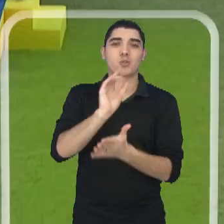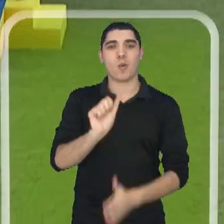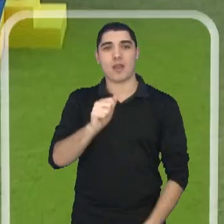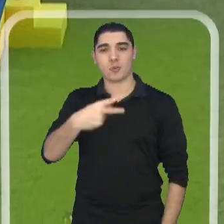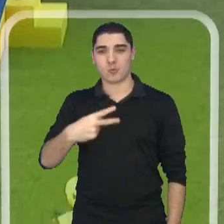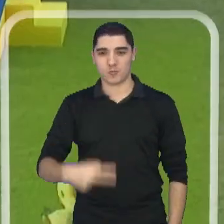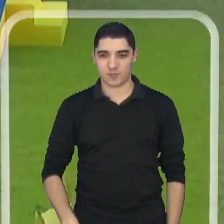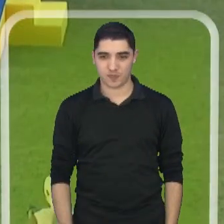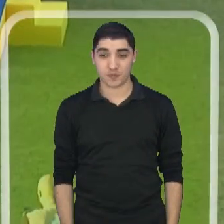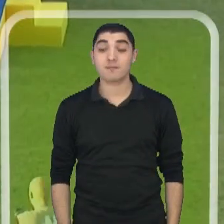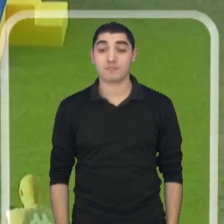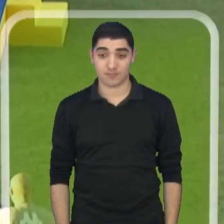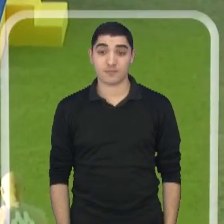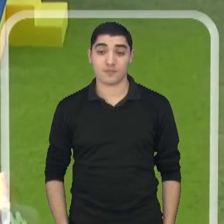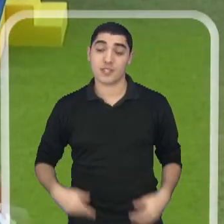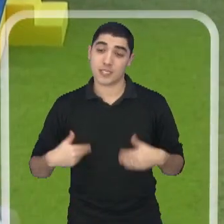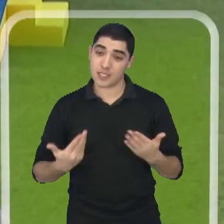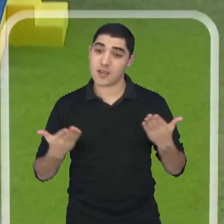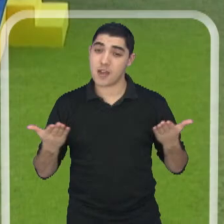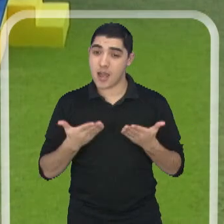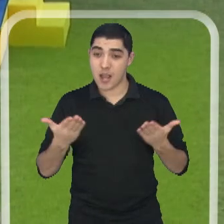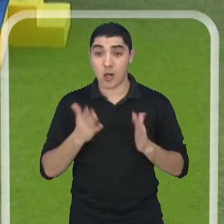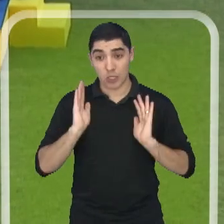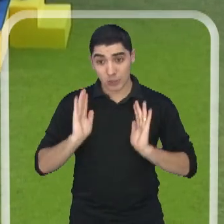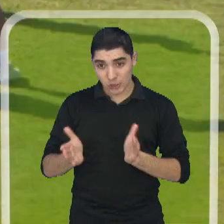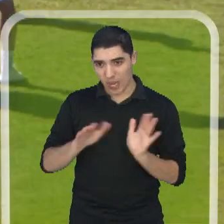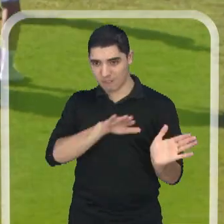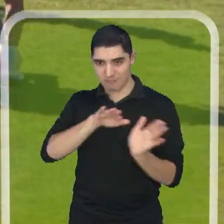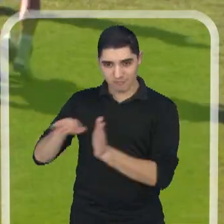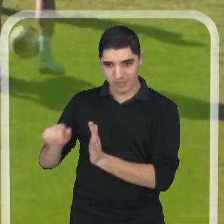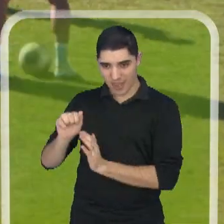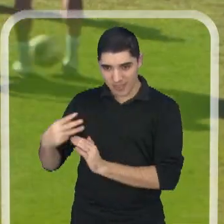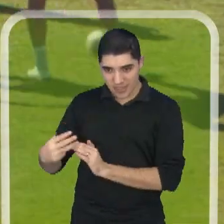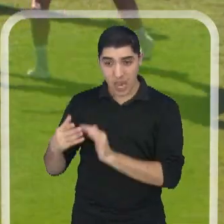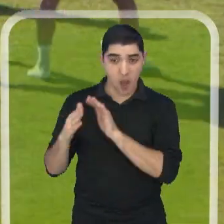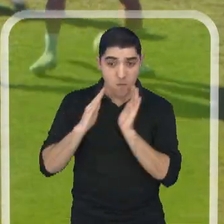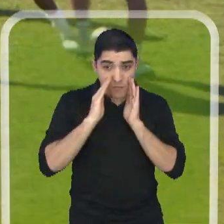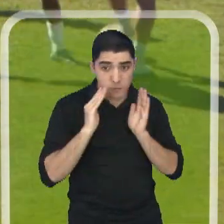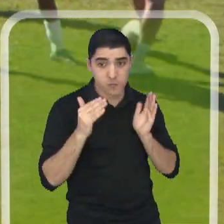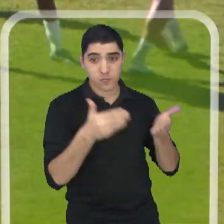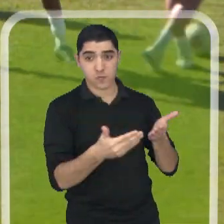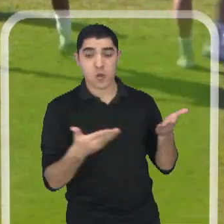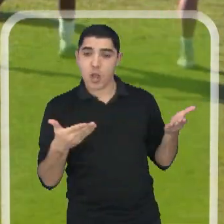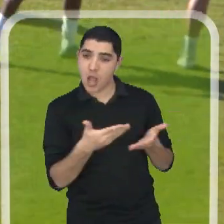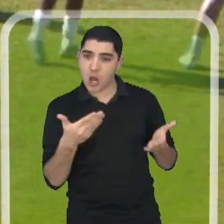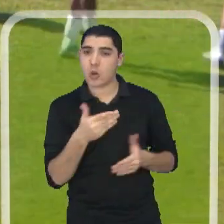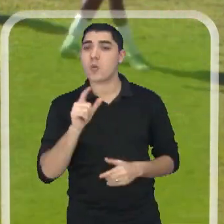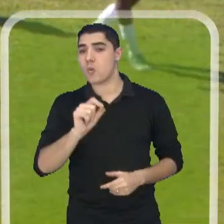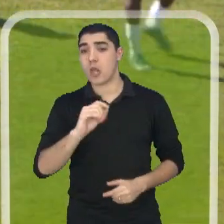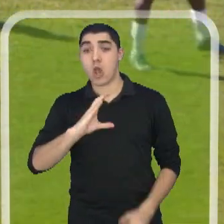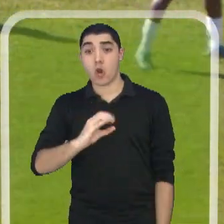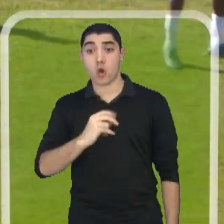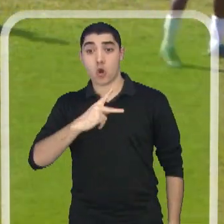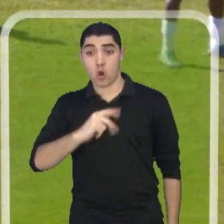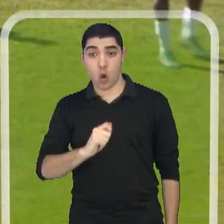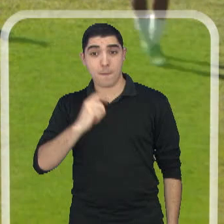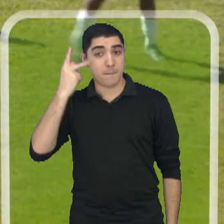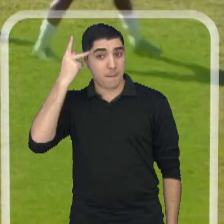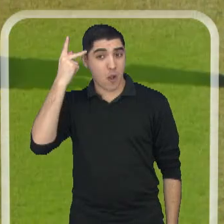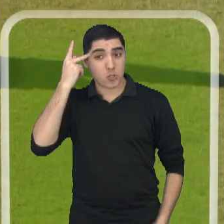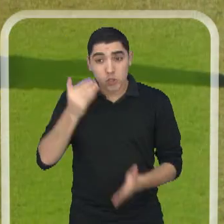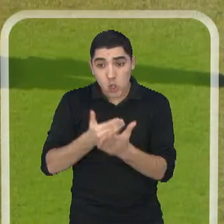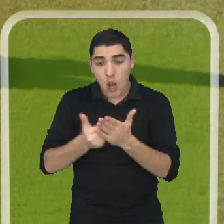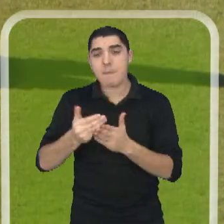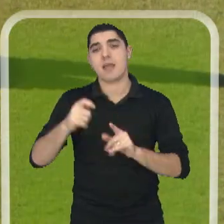aqui. Agora, passada a Série A3, o foco muda e o pensamento do treinador passa a ser a Copa Paulista, que começa em